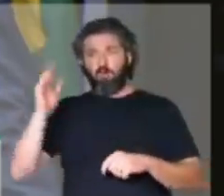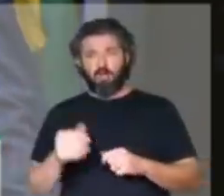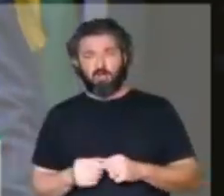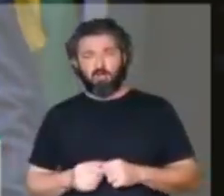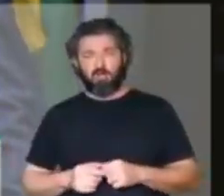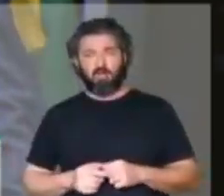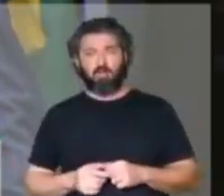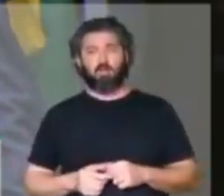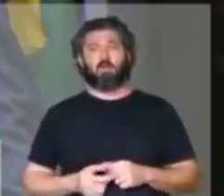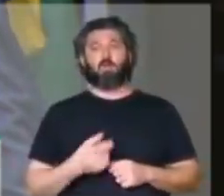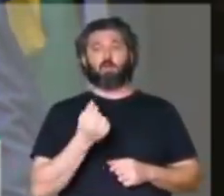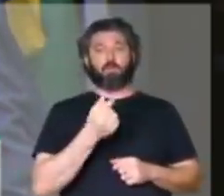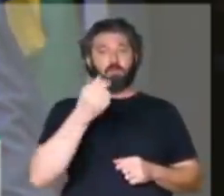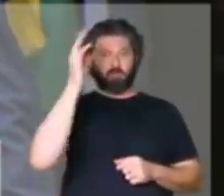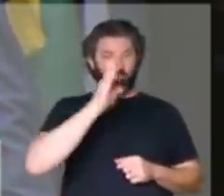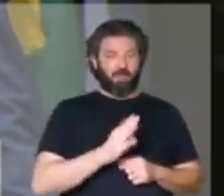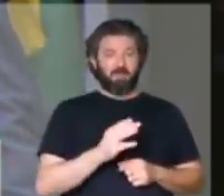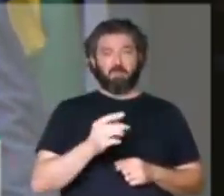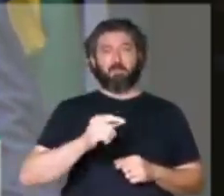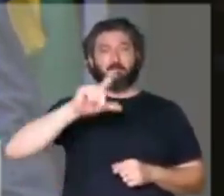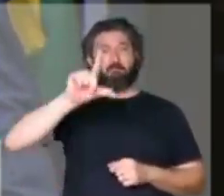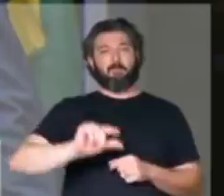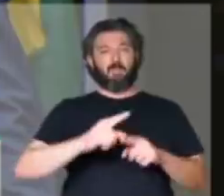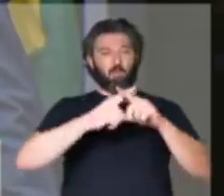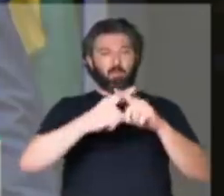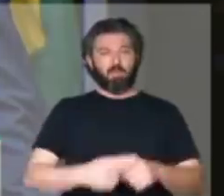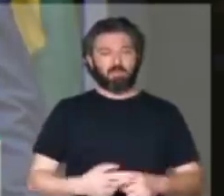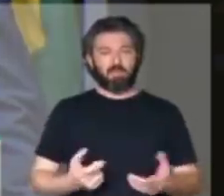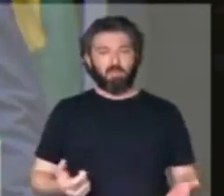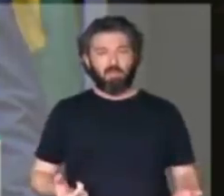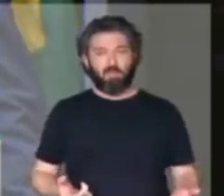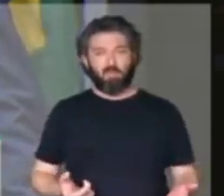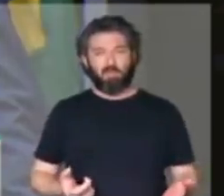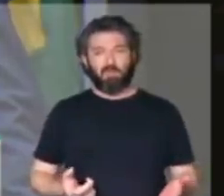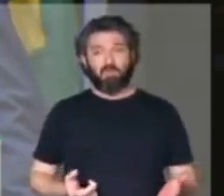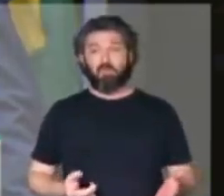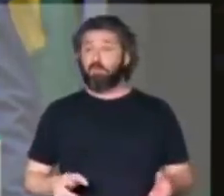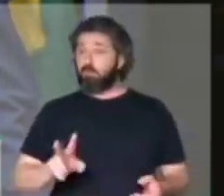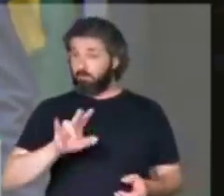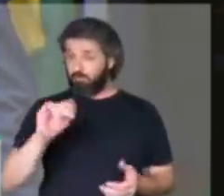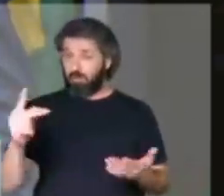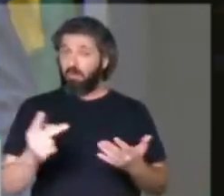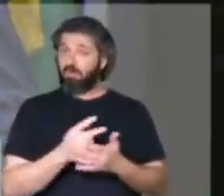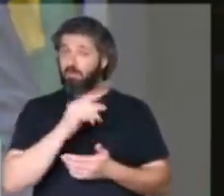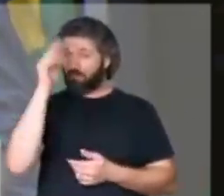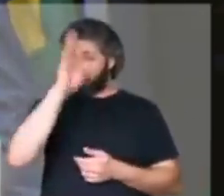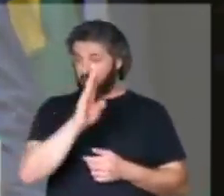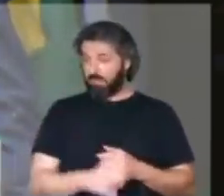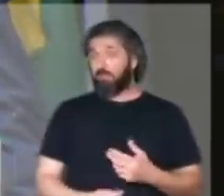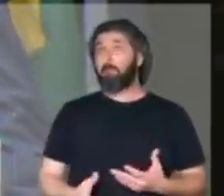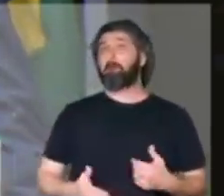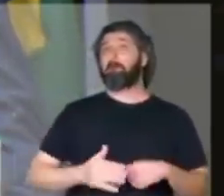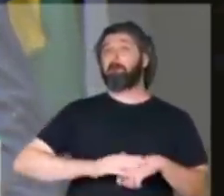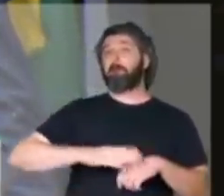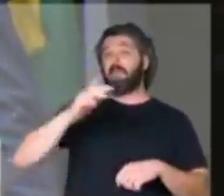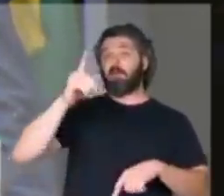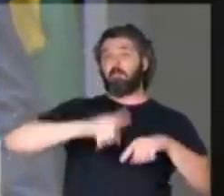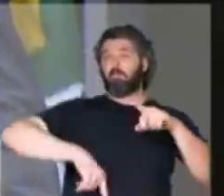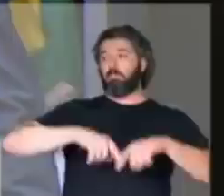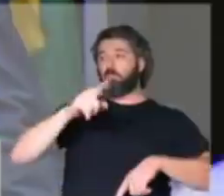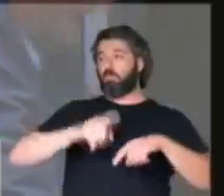brasileiro ainda menos competitivo. Nós vamos inundar o Brasil de produtos de